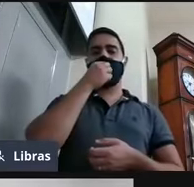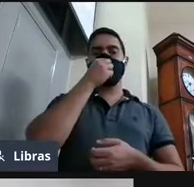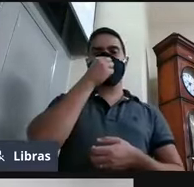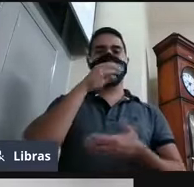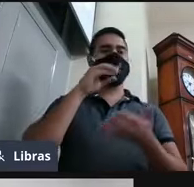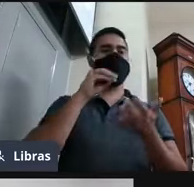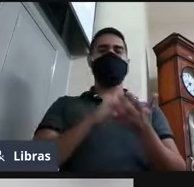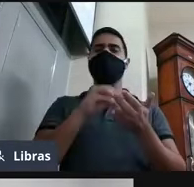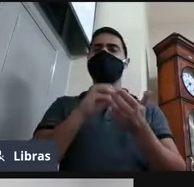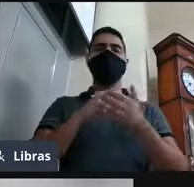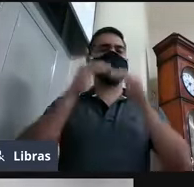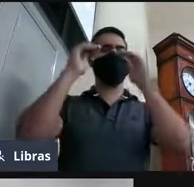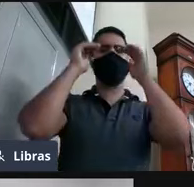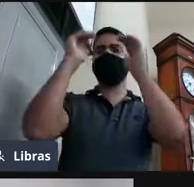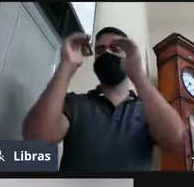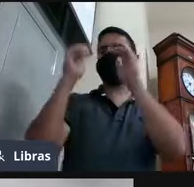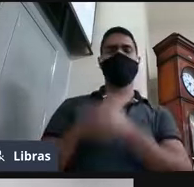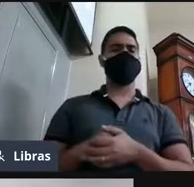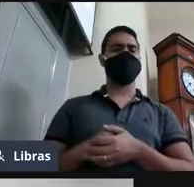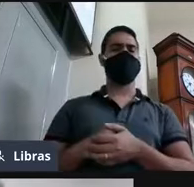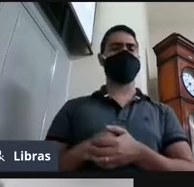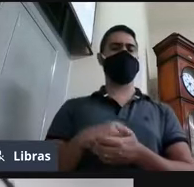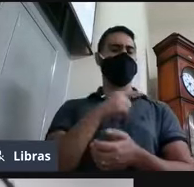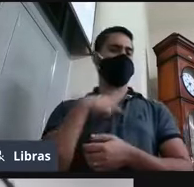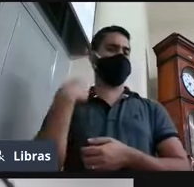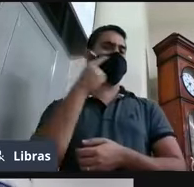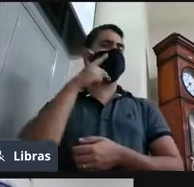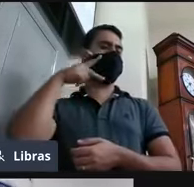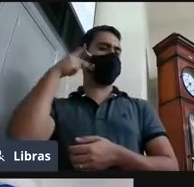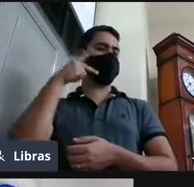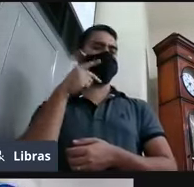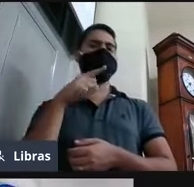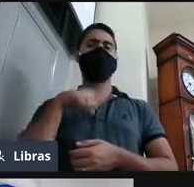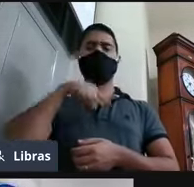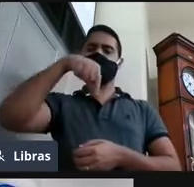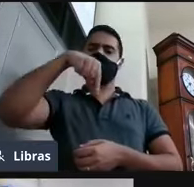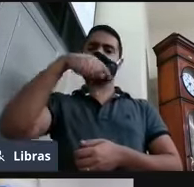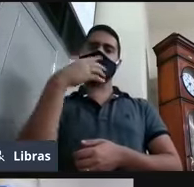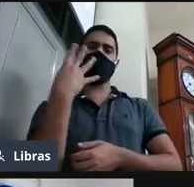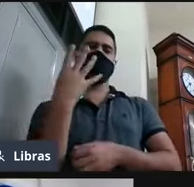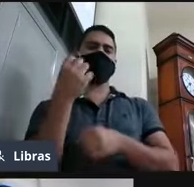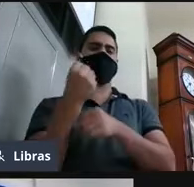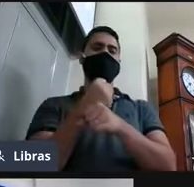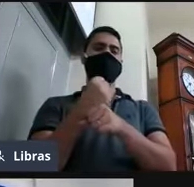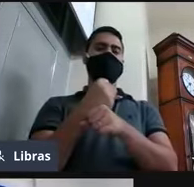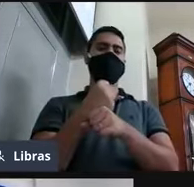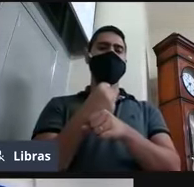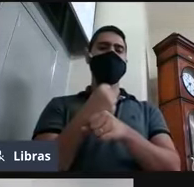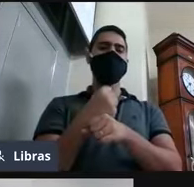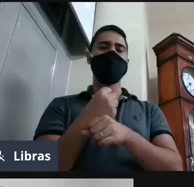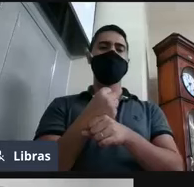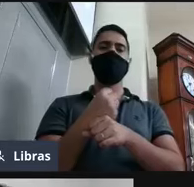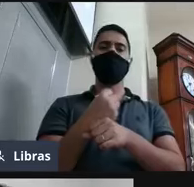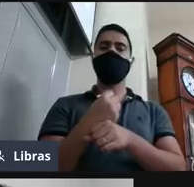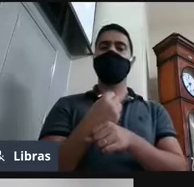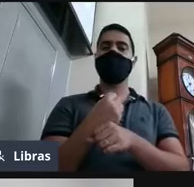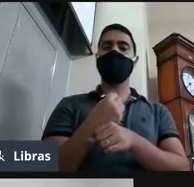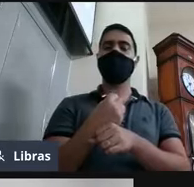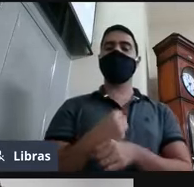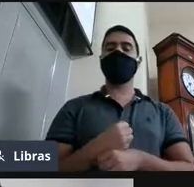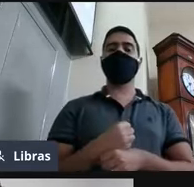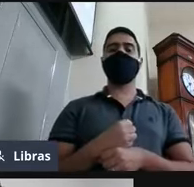desonra, uma falta de respeito total com a gente que está aqui 4 anos, honrando os votos que a gente